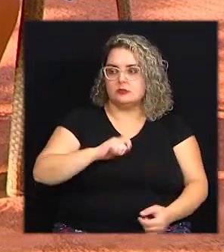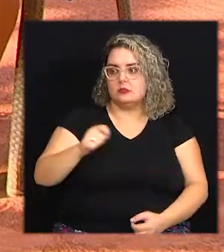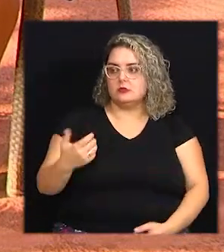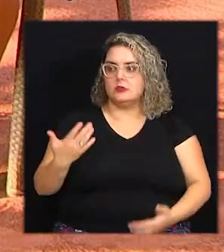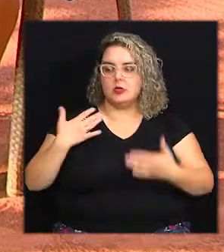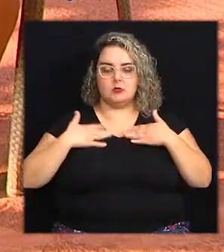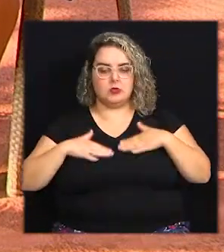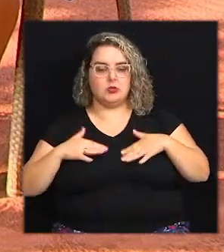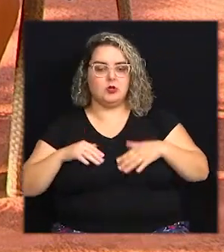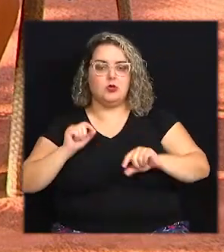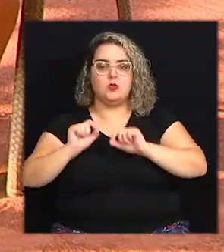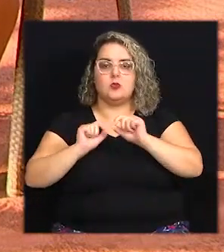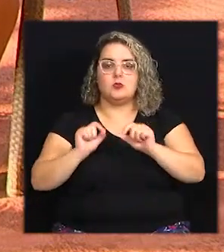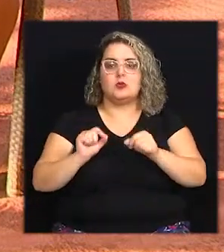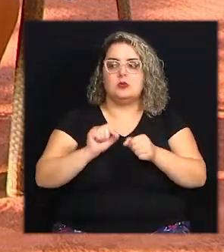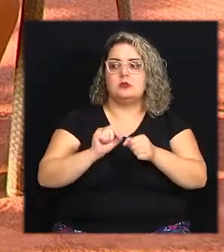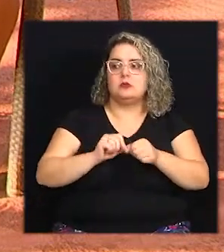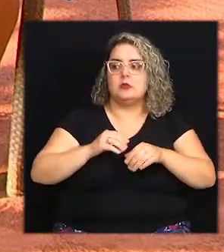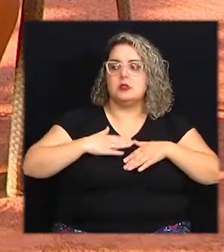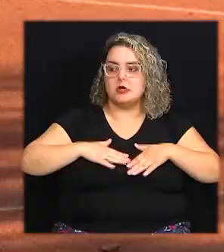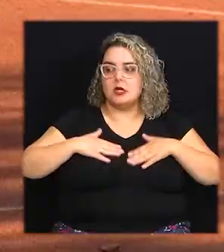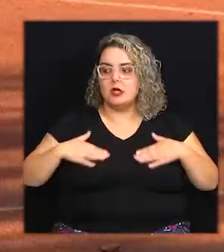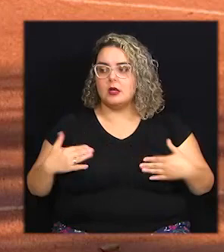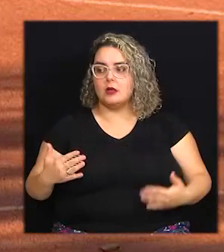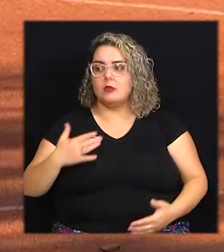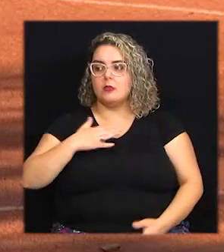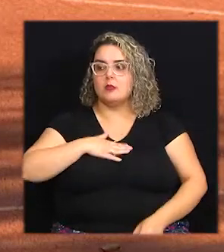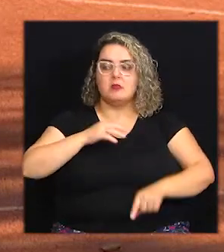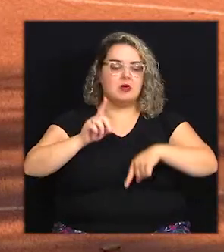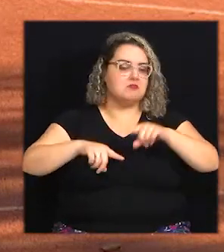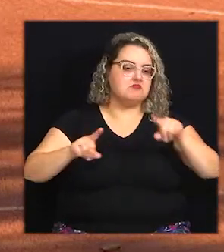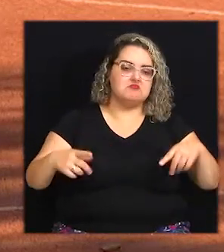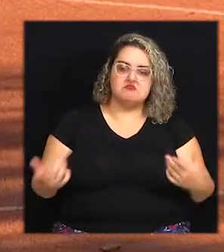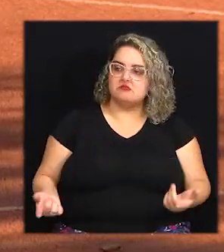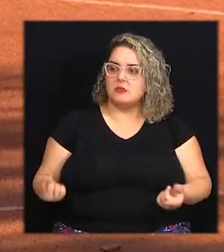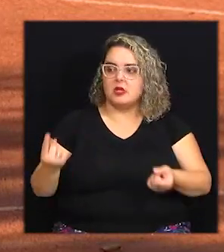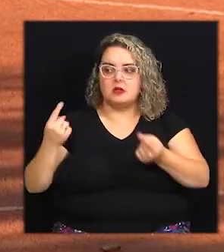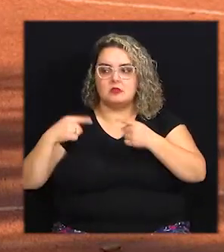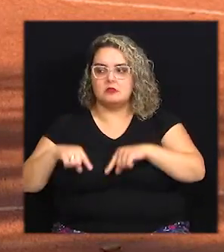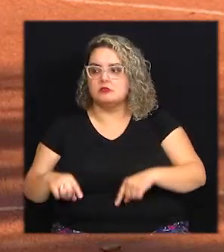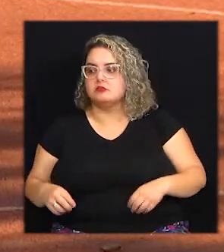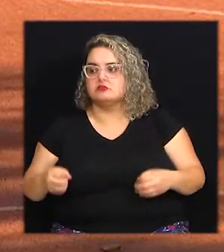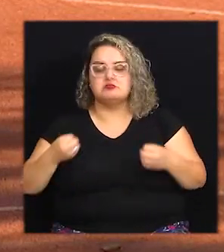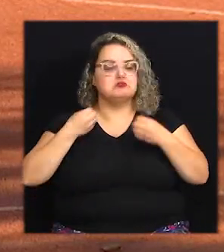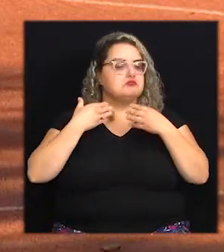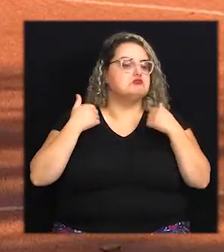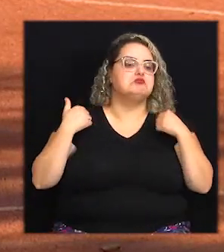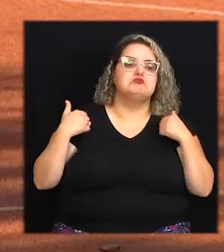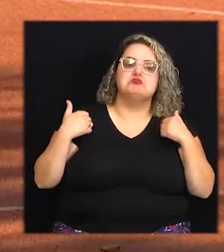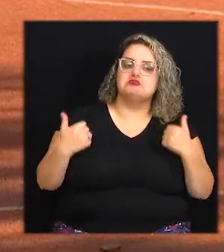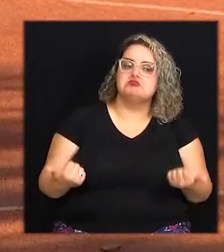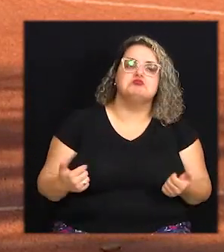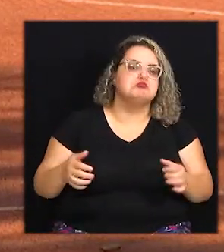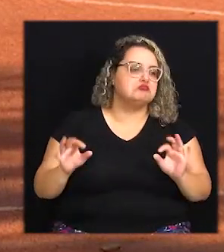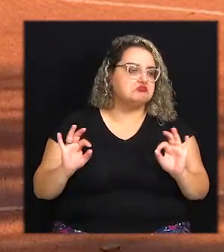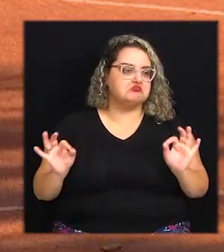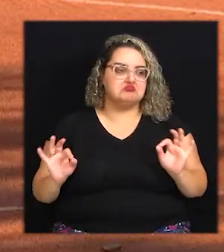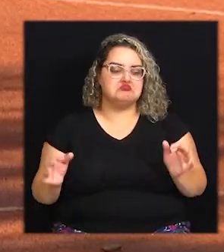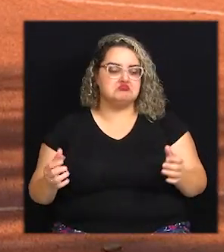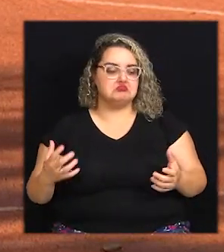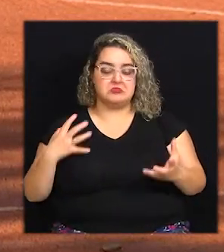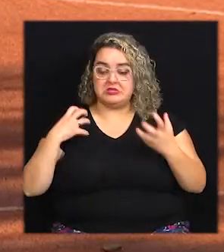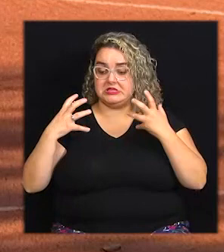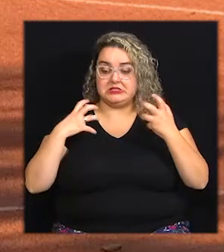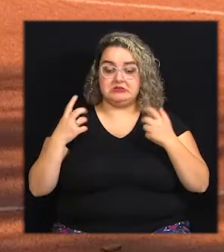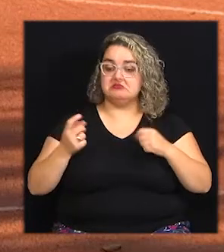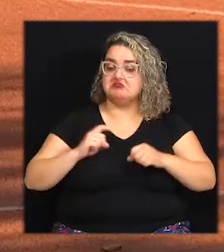mais tranquilo? O que você faz para tentar relaxar? Cara, pra mim varia muito. Tem torneios que eu tô bem, assim, que eu não